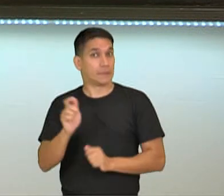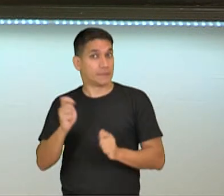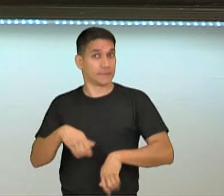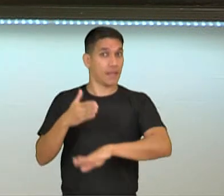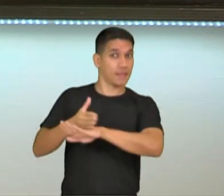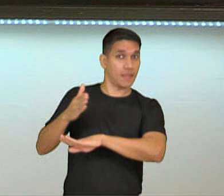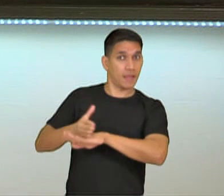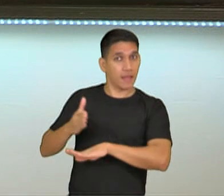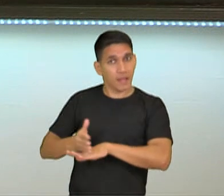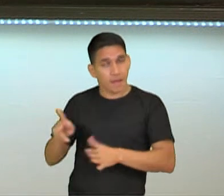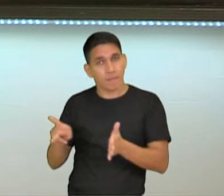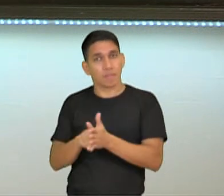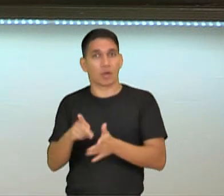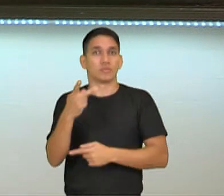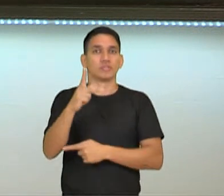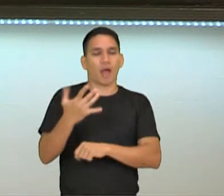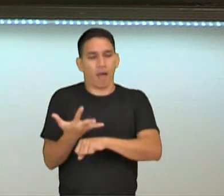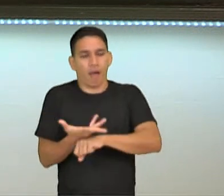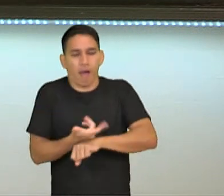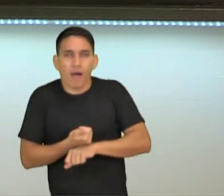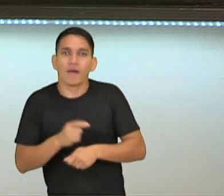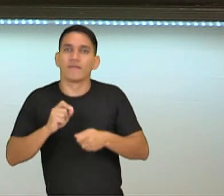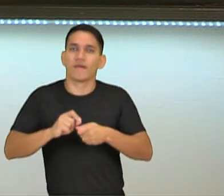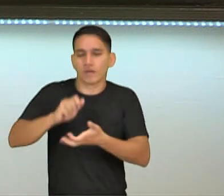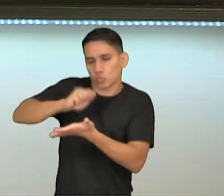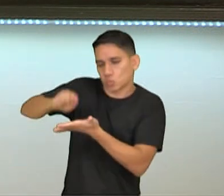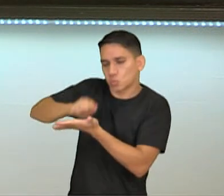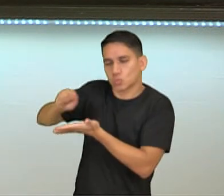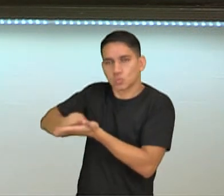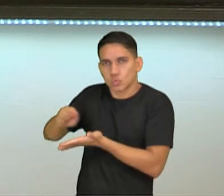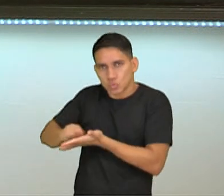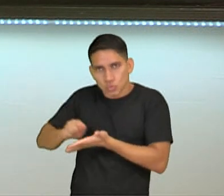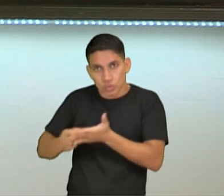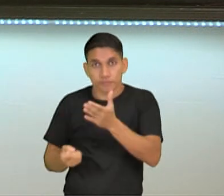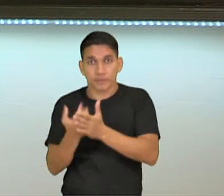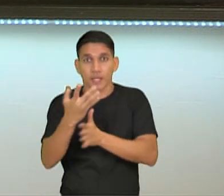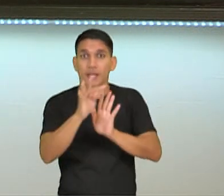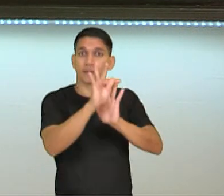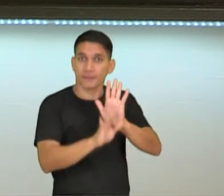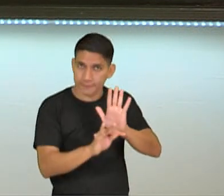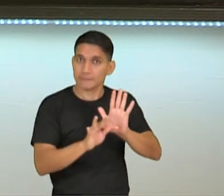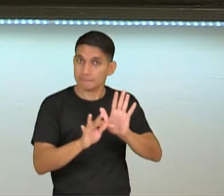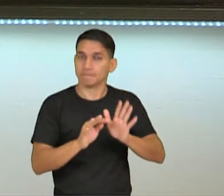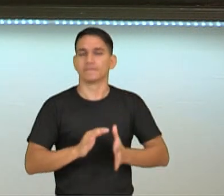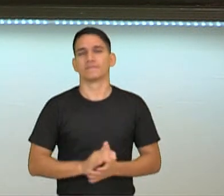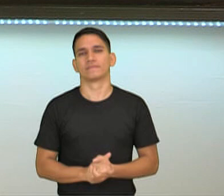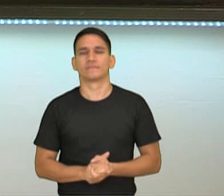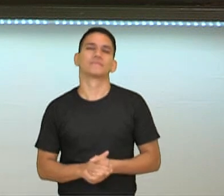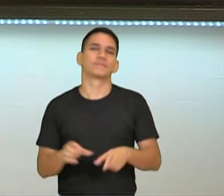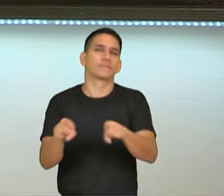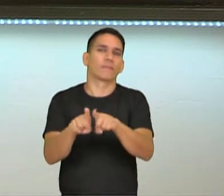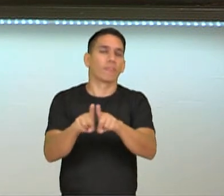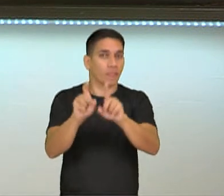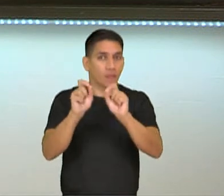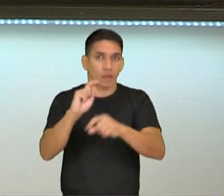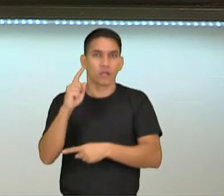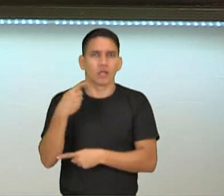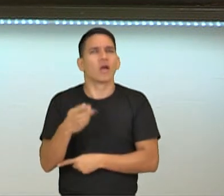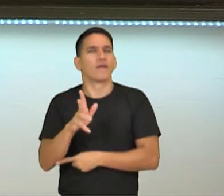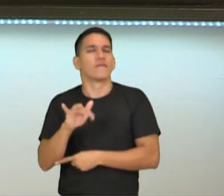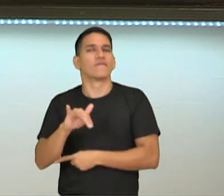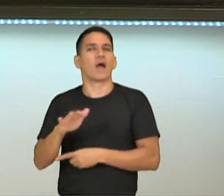treinar a proficiência na língua escrita, elaborando aí mais um texto, né? Também a gente vai fazer aqui